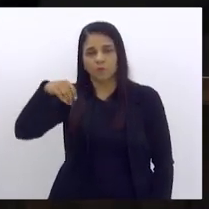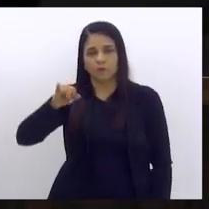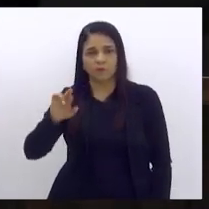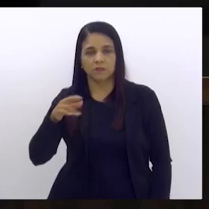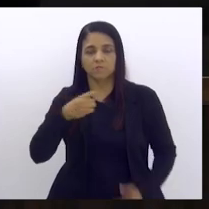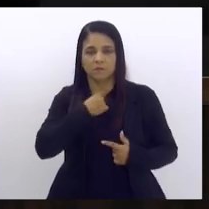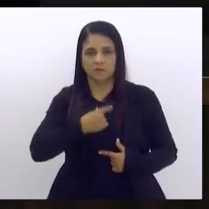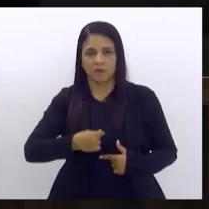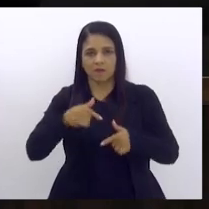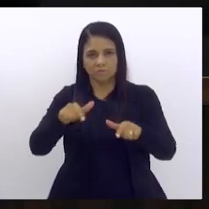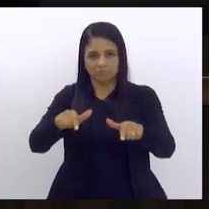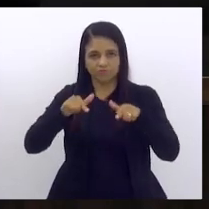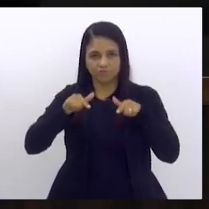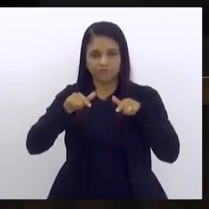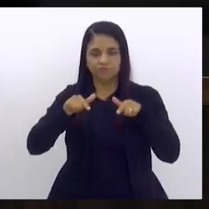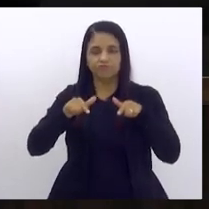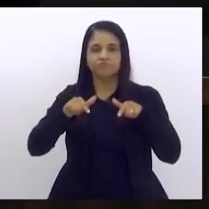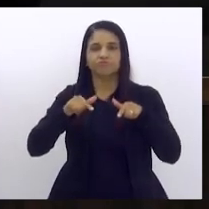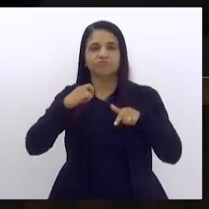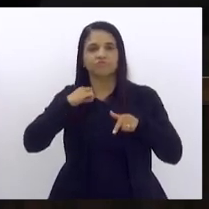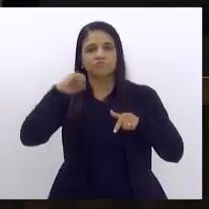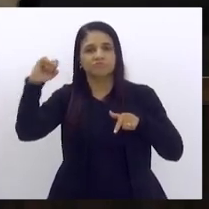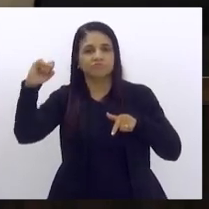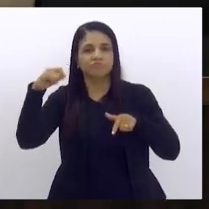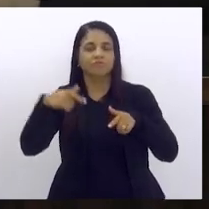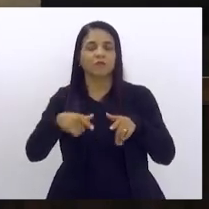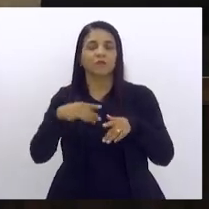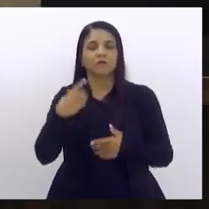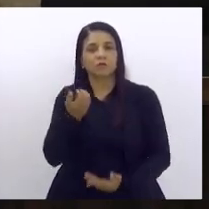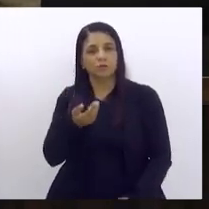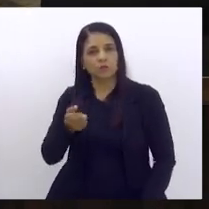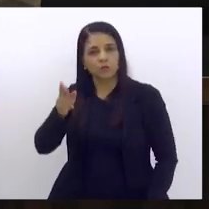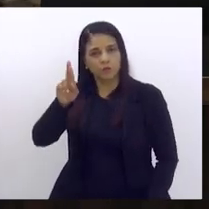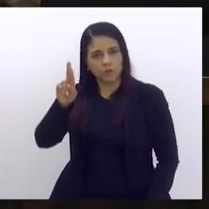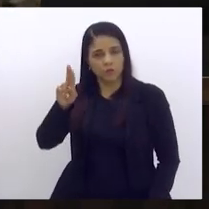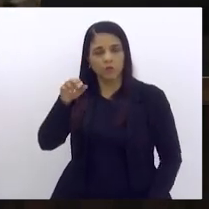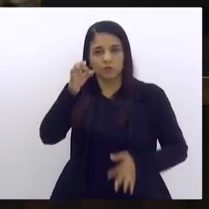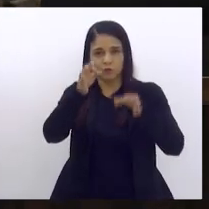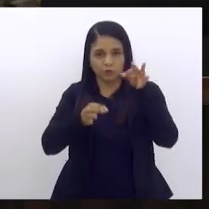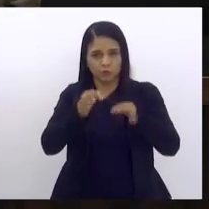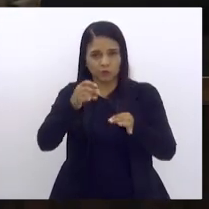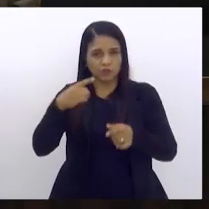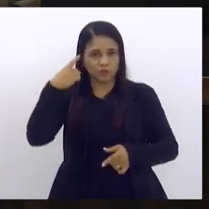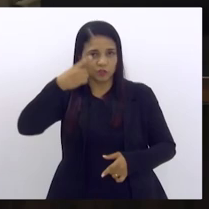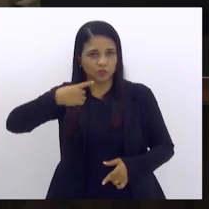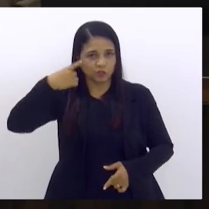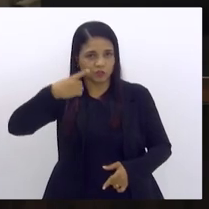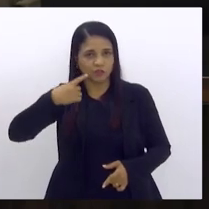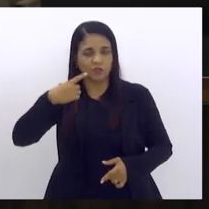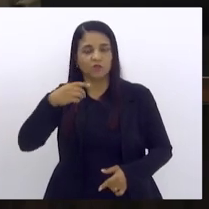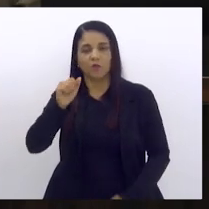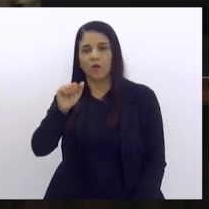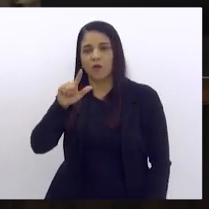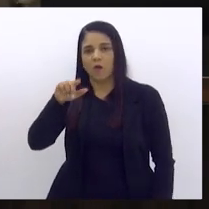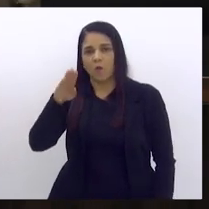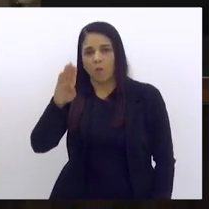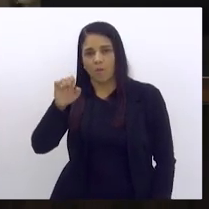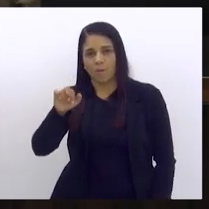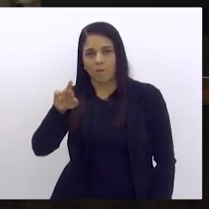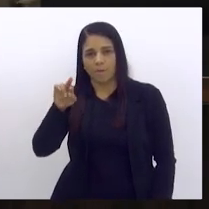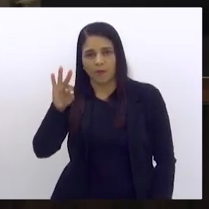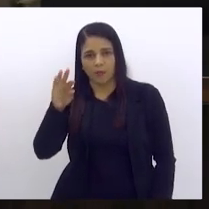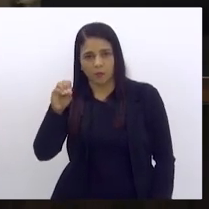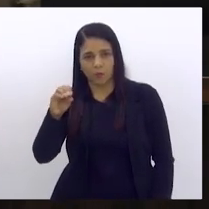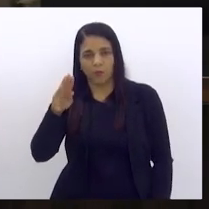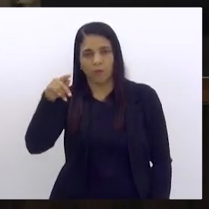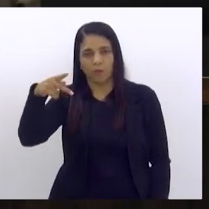medalha Tiradentes, respectivo diploma, ao excelentíssimo senhor doutor, juiz de direito, Alberto Pontes Garcia Júnior.